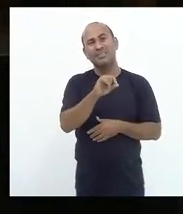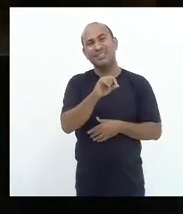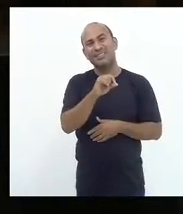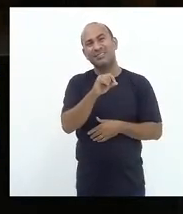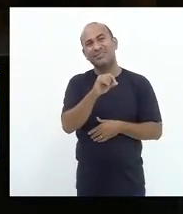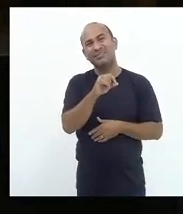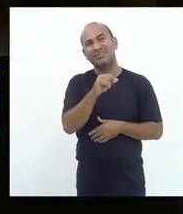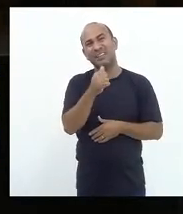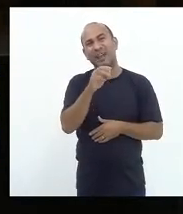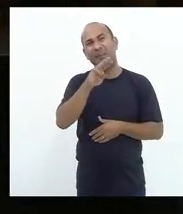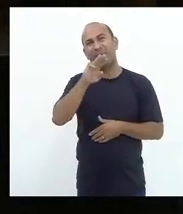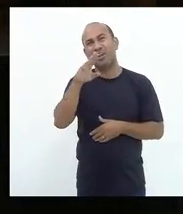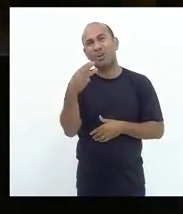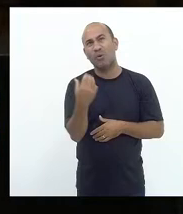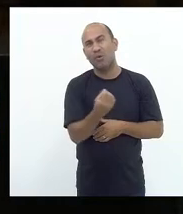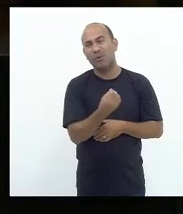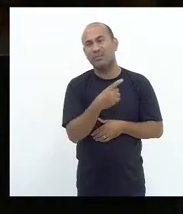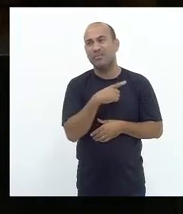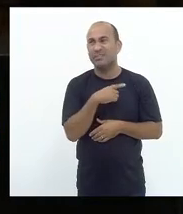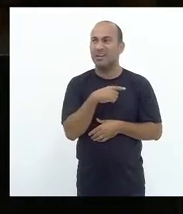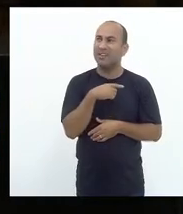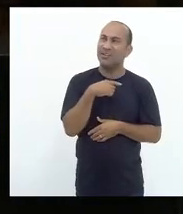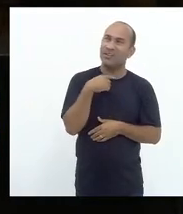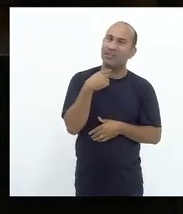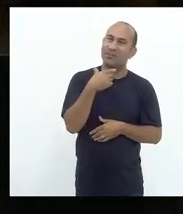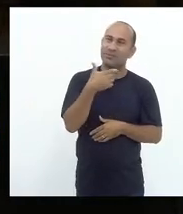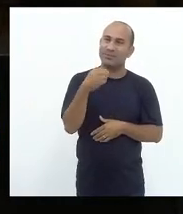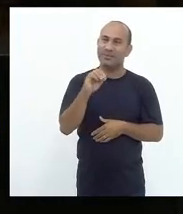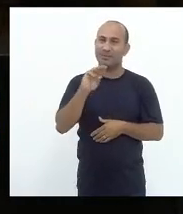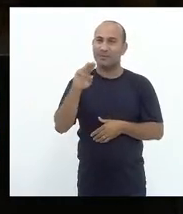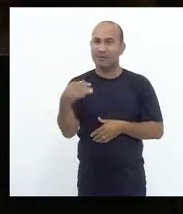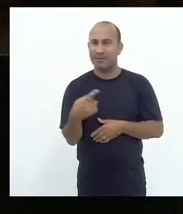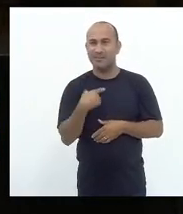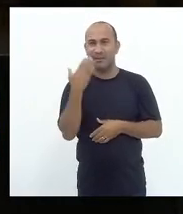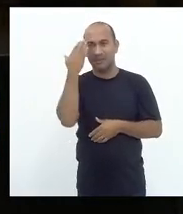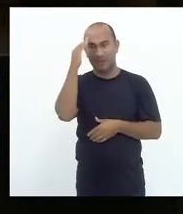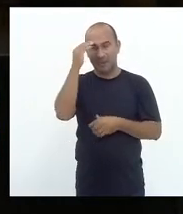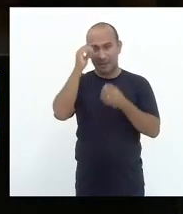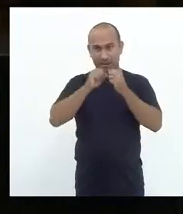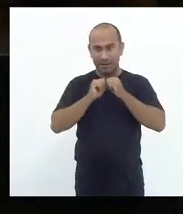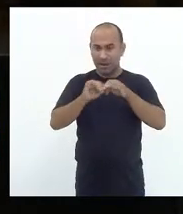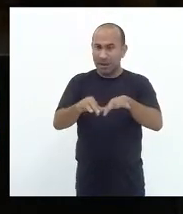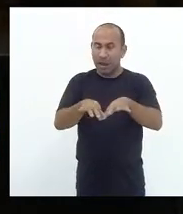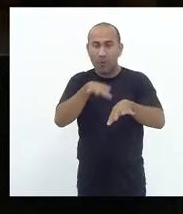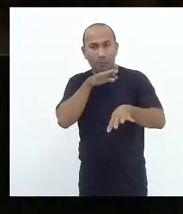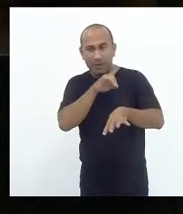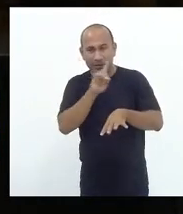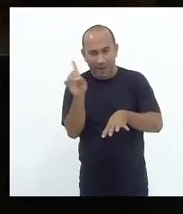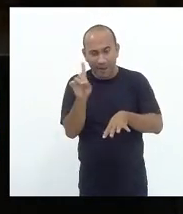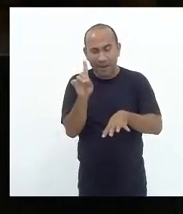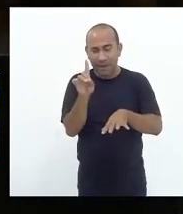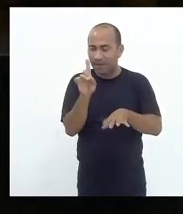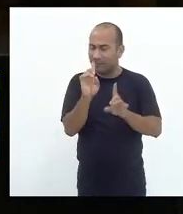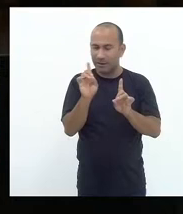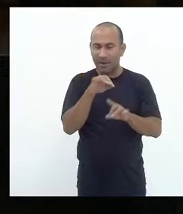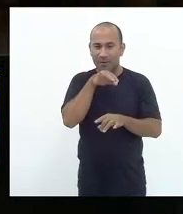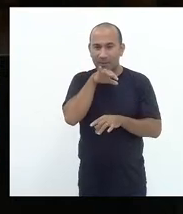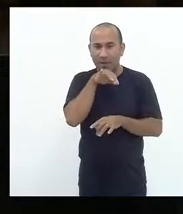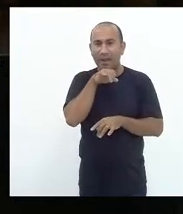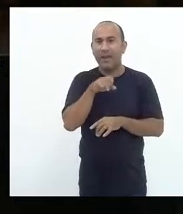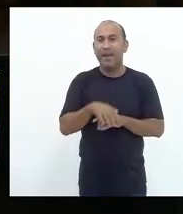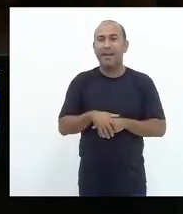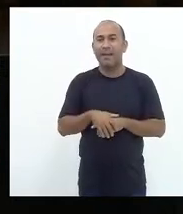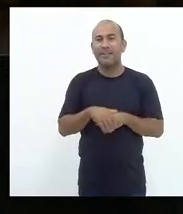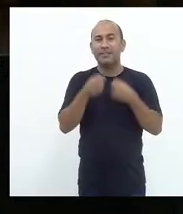de brasileiros. Nós devemos ter 220 milhões hoje que entende de pandemia. Mas isso não é ruim, não. Isso não é ruim. Isso aí